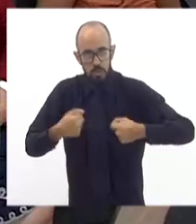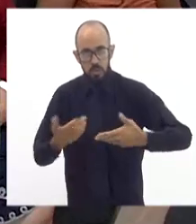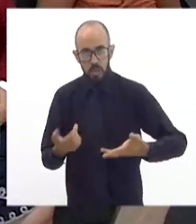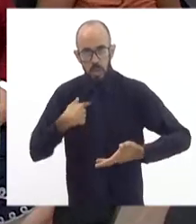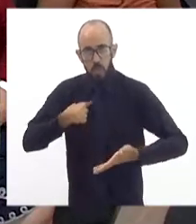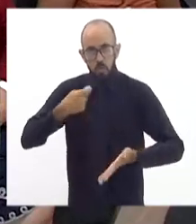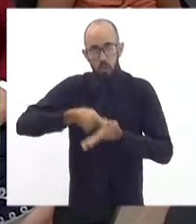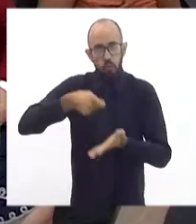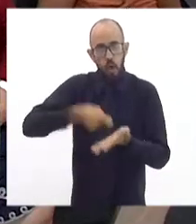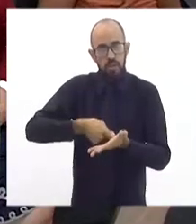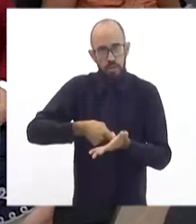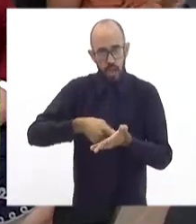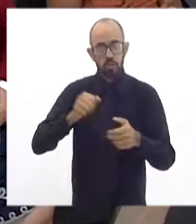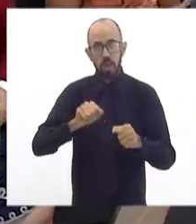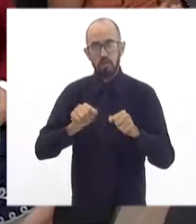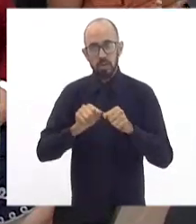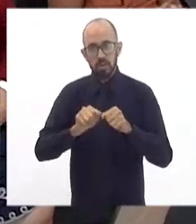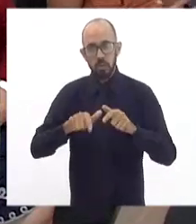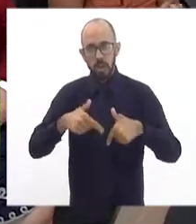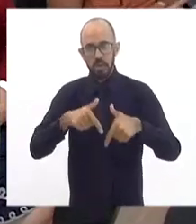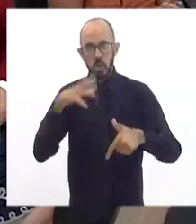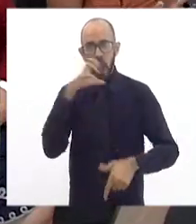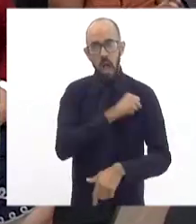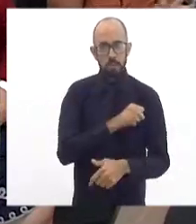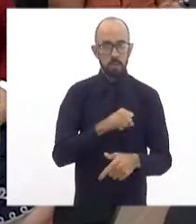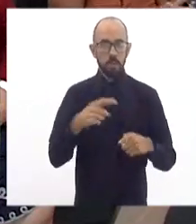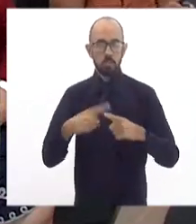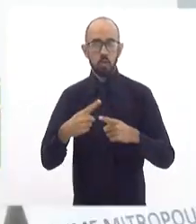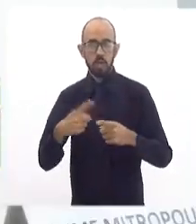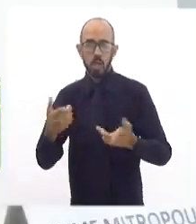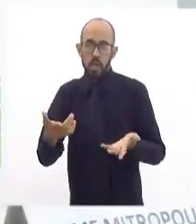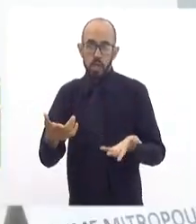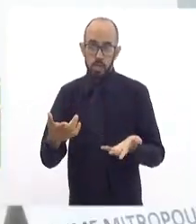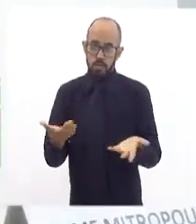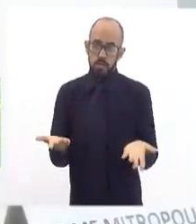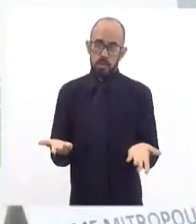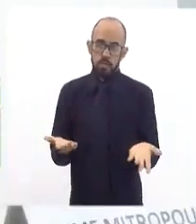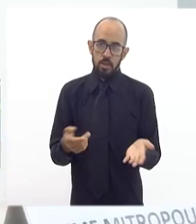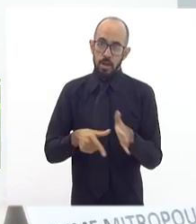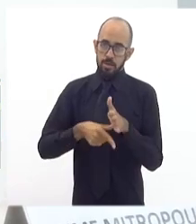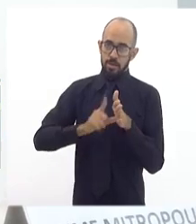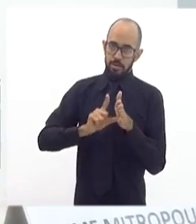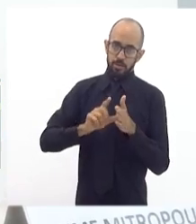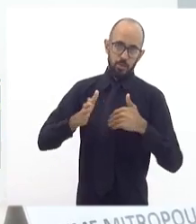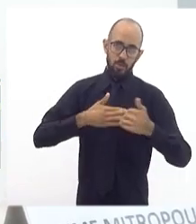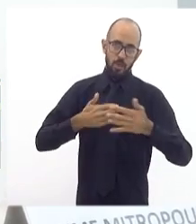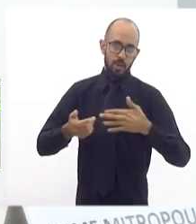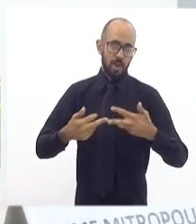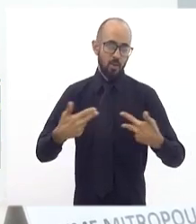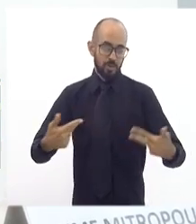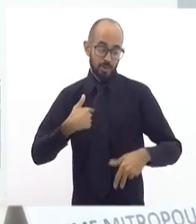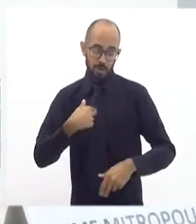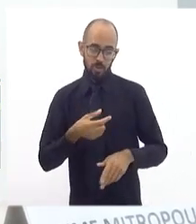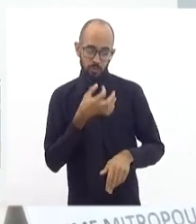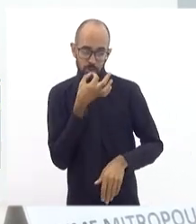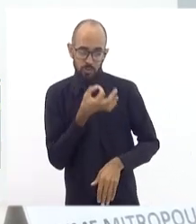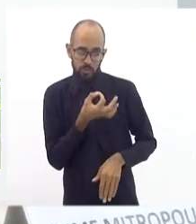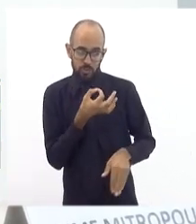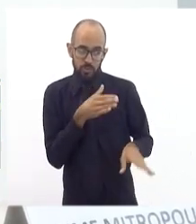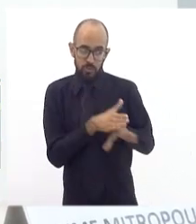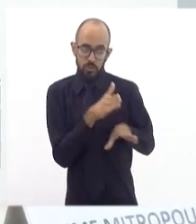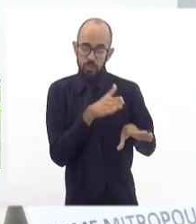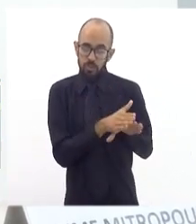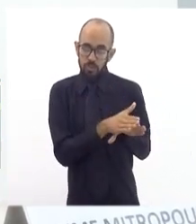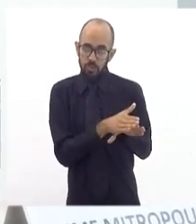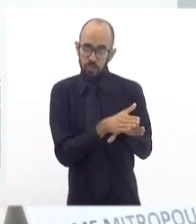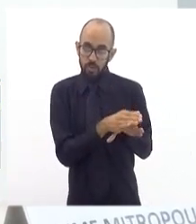forçado a entrar com uma ação rapidamente porque antes de mais nada fiz uma recomendação e